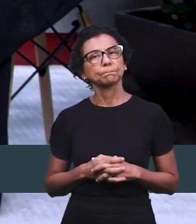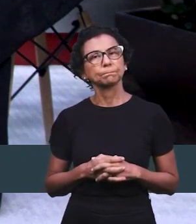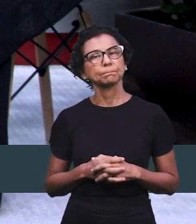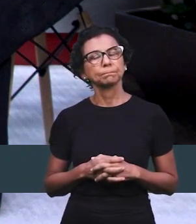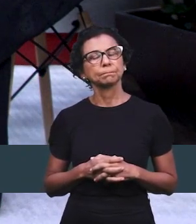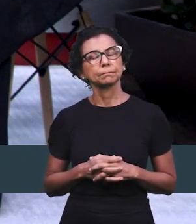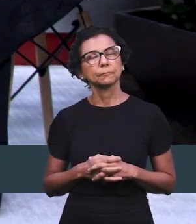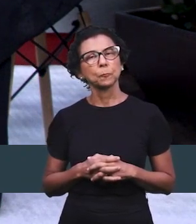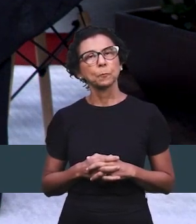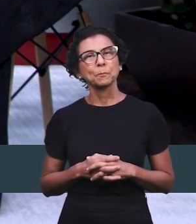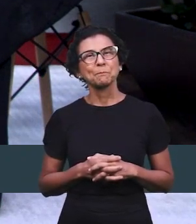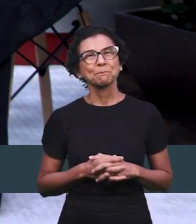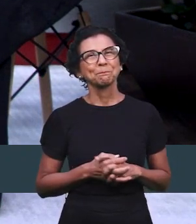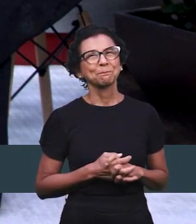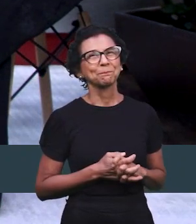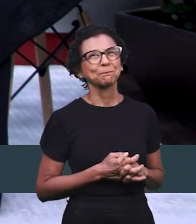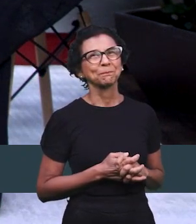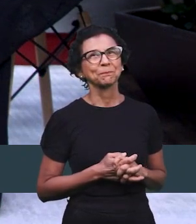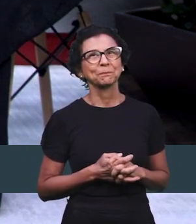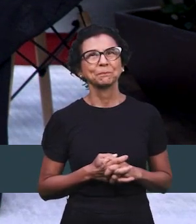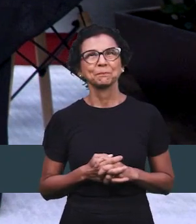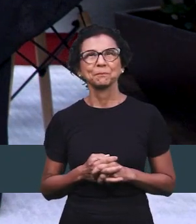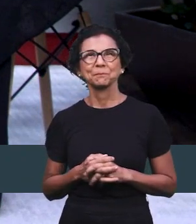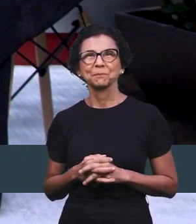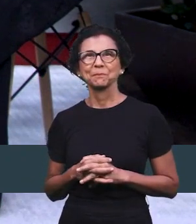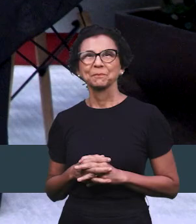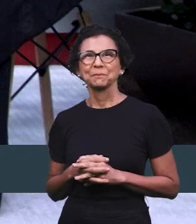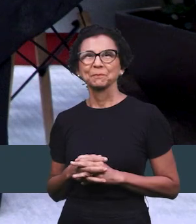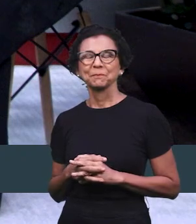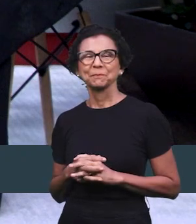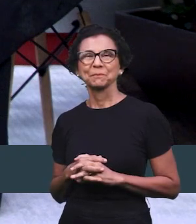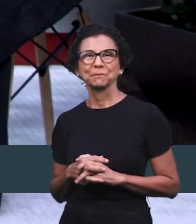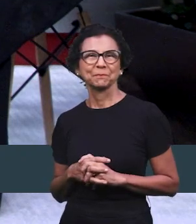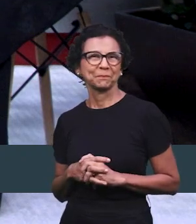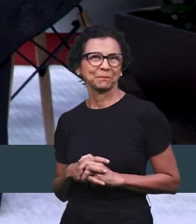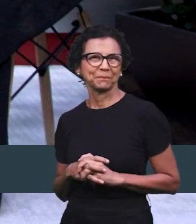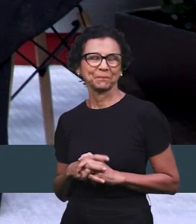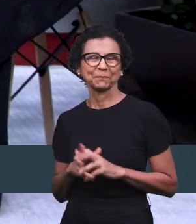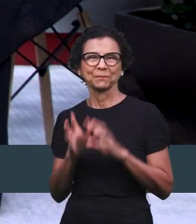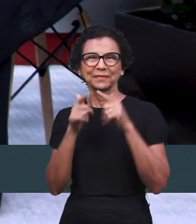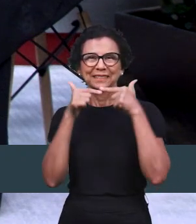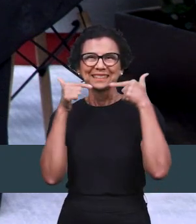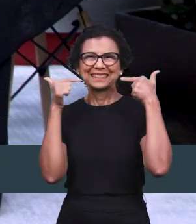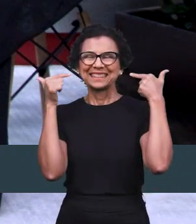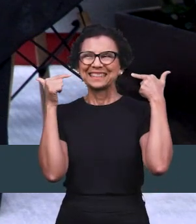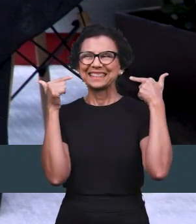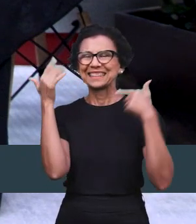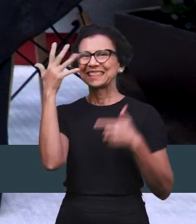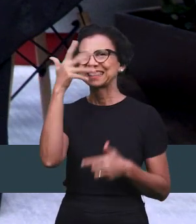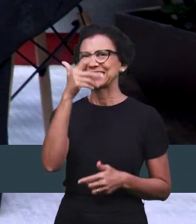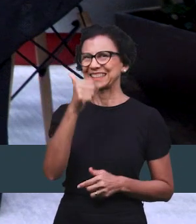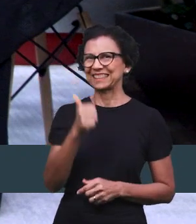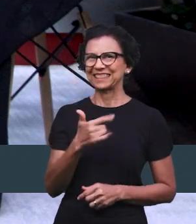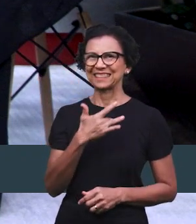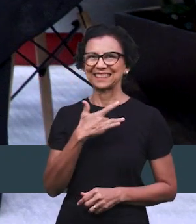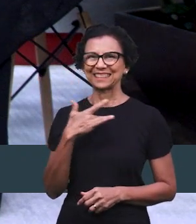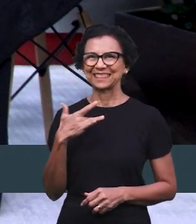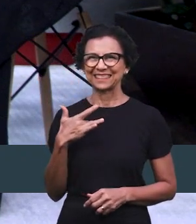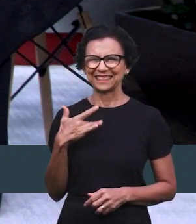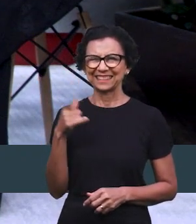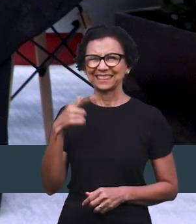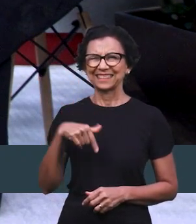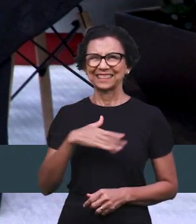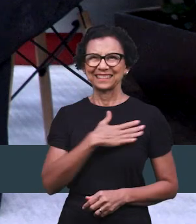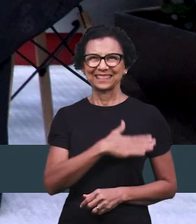de estética, porque todo mundo gosta de ter um sorriso bonito, além de saudável, bonito, né? Sim. Todos gostam de sorrir, como é bom sorrir.